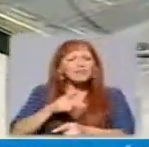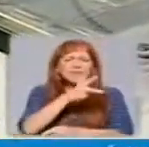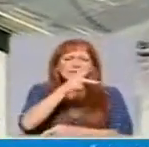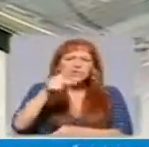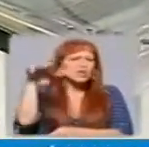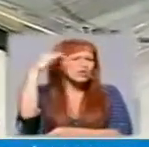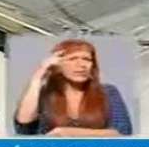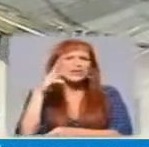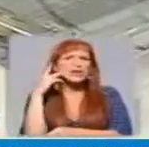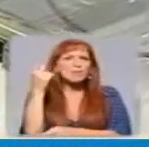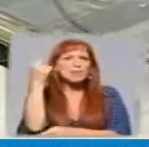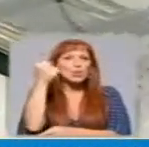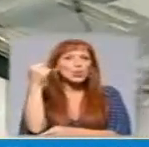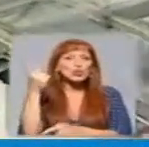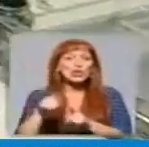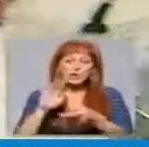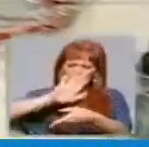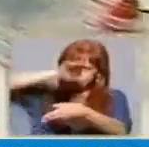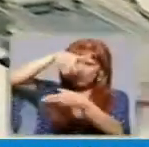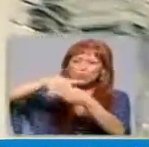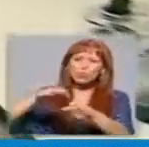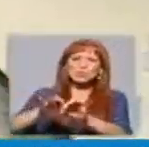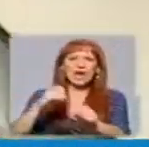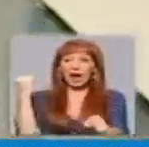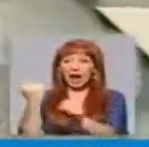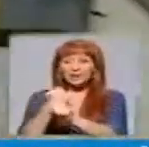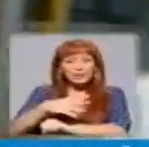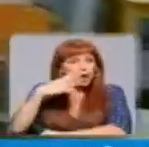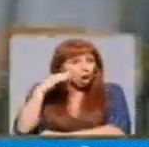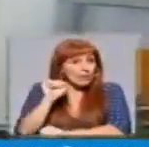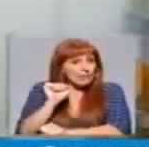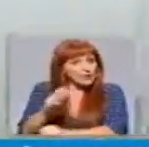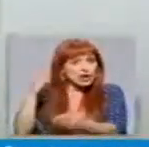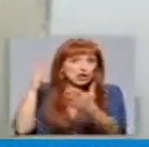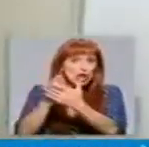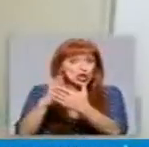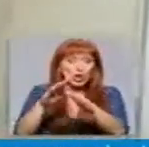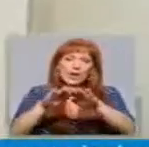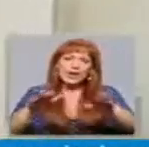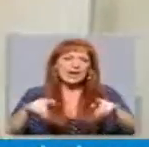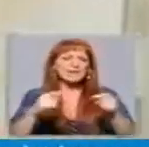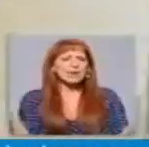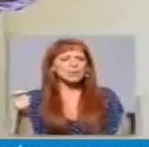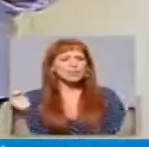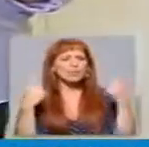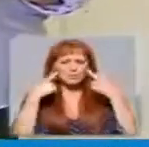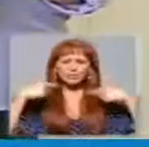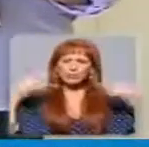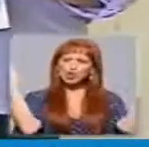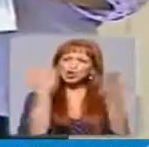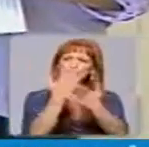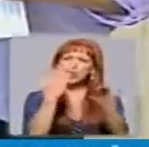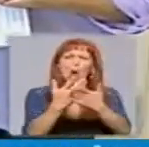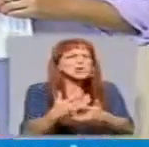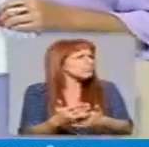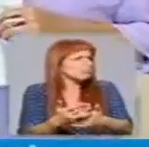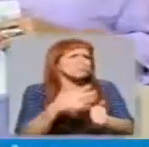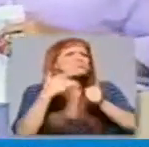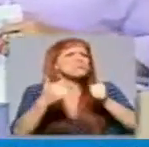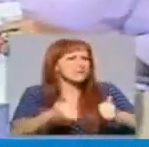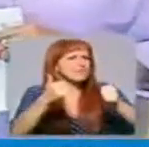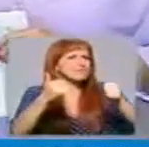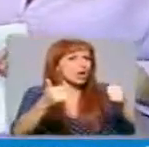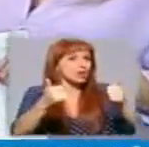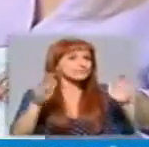centenas de professores de biologia que já incorporaram isso como uma atividade normal da escola plantaria seu nível na divulgação das escolas as coisas estão estão Isso